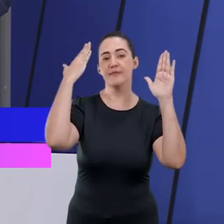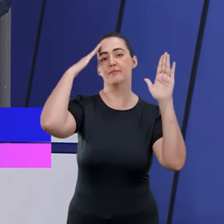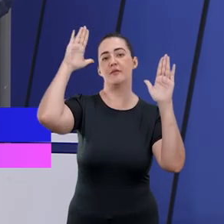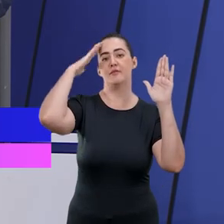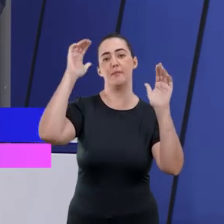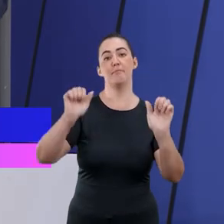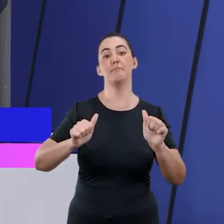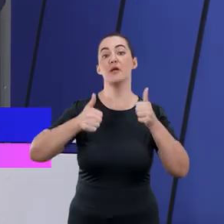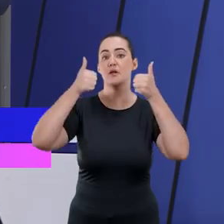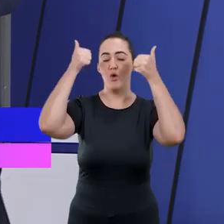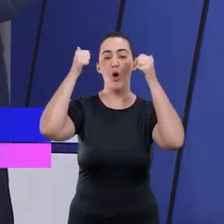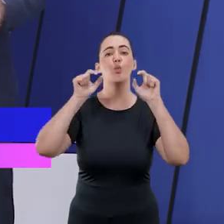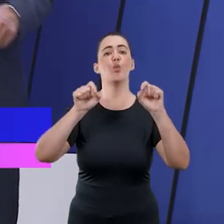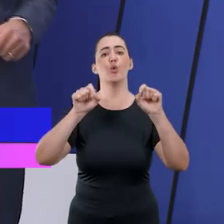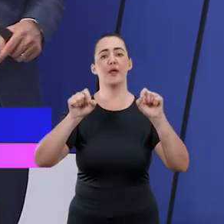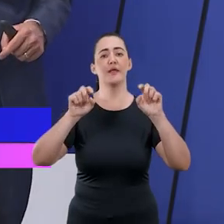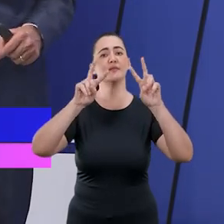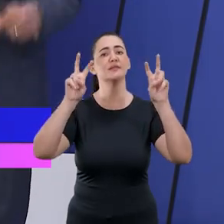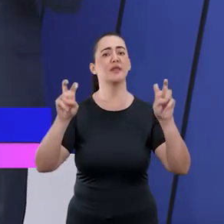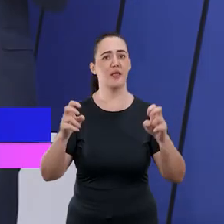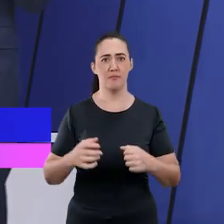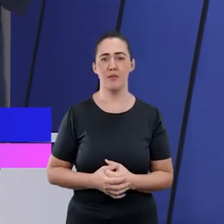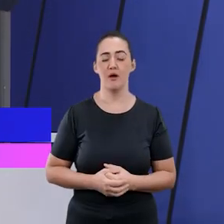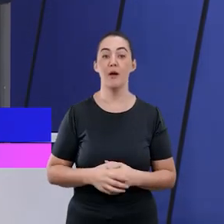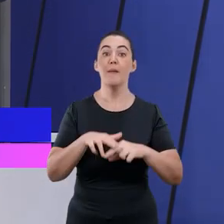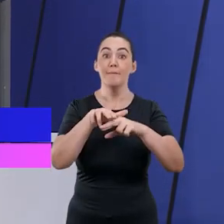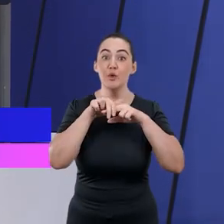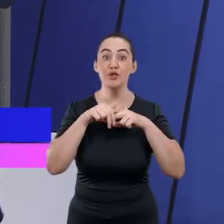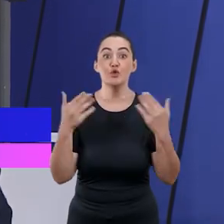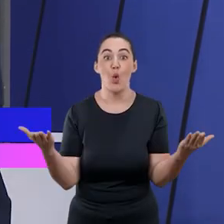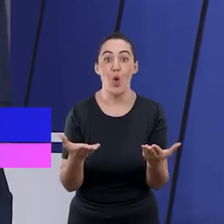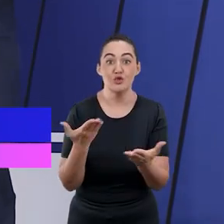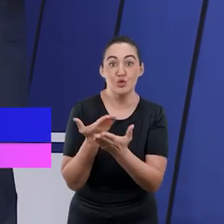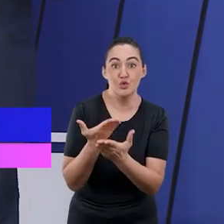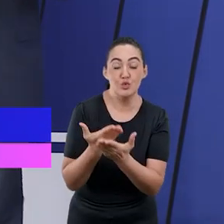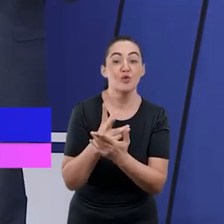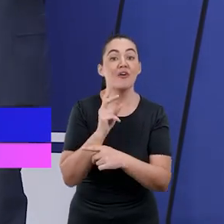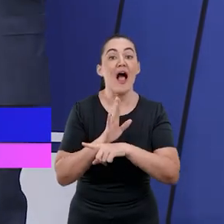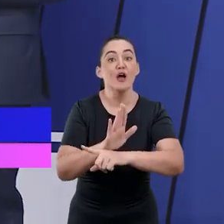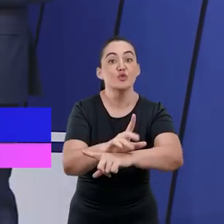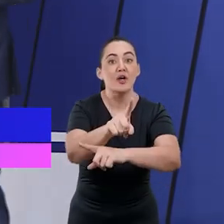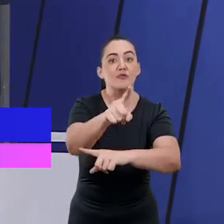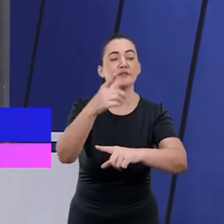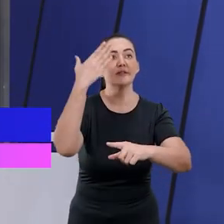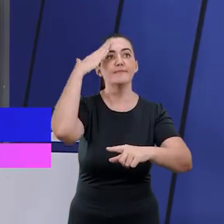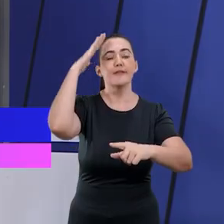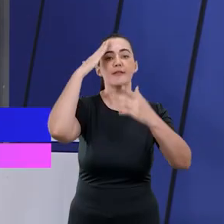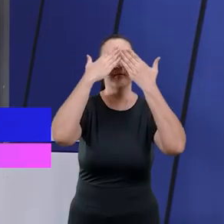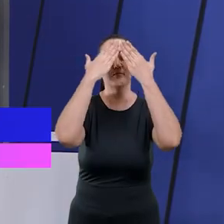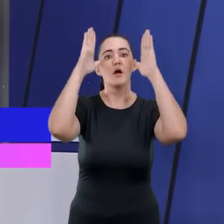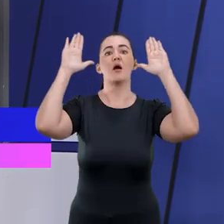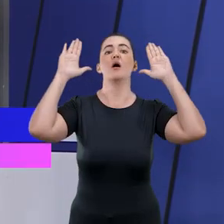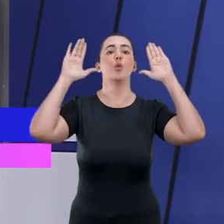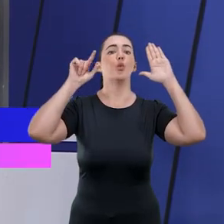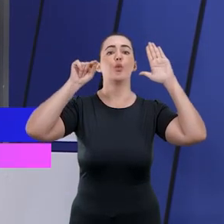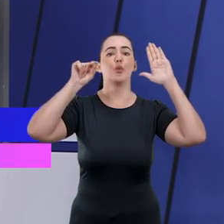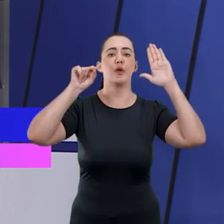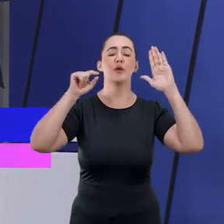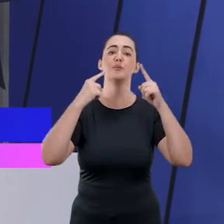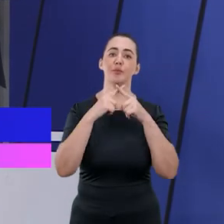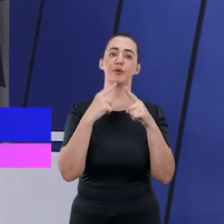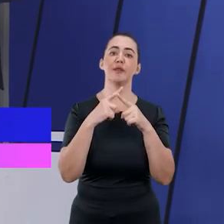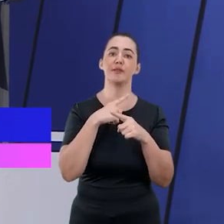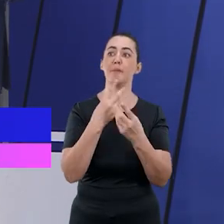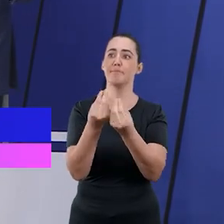da maneira correta. E o tema de hoje, ele é um tema que vai te ajudar a entender melhor esta questão. Porque há muitas